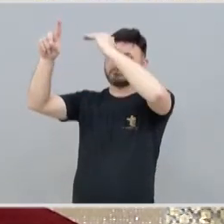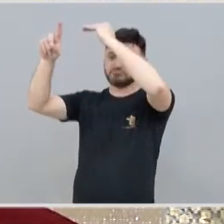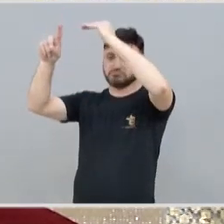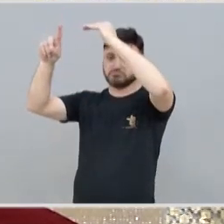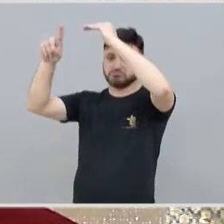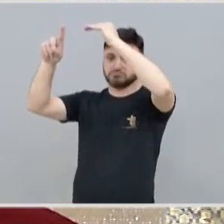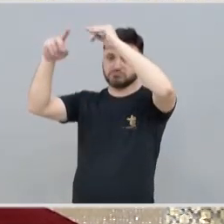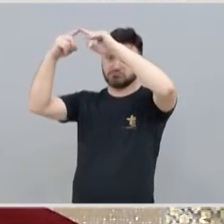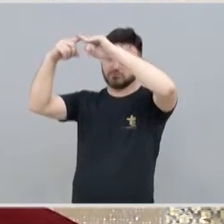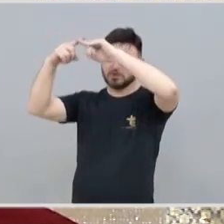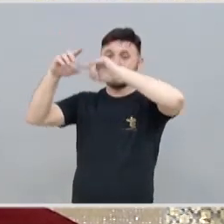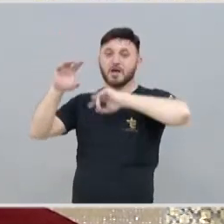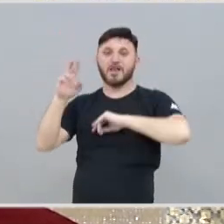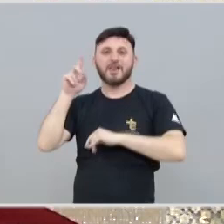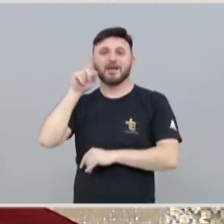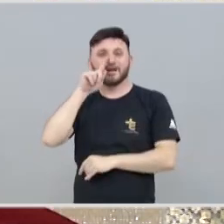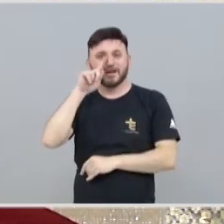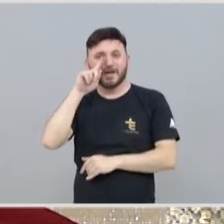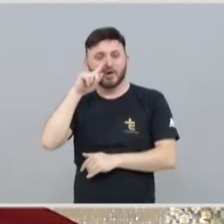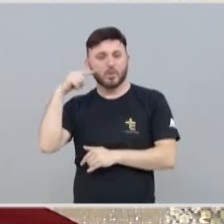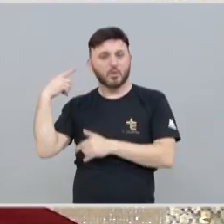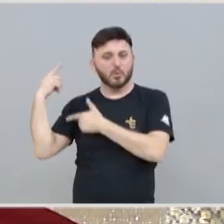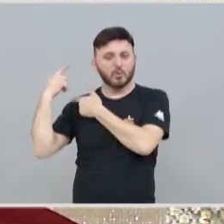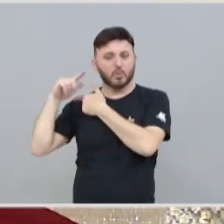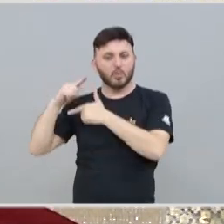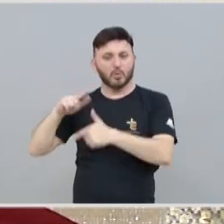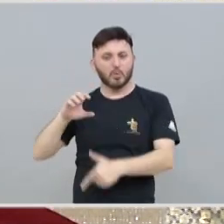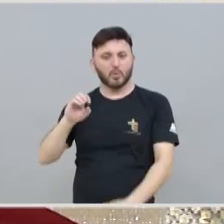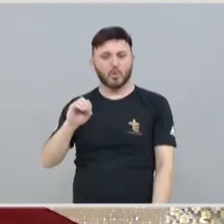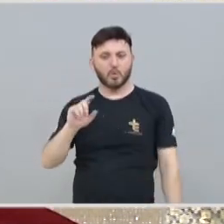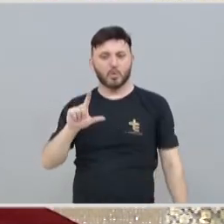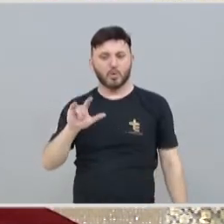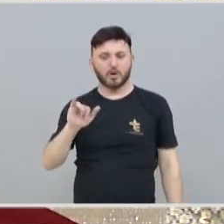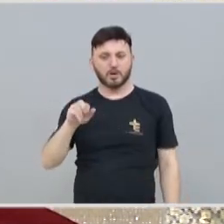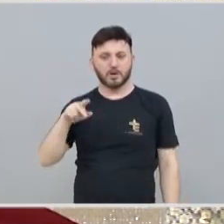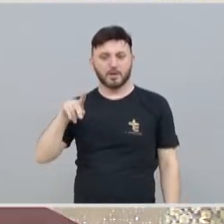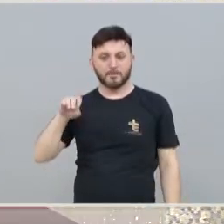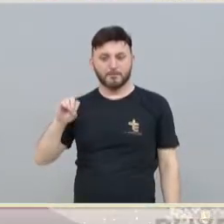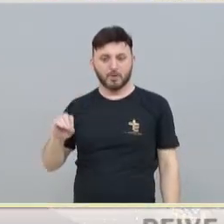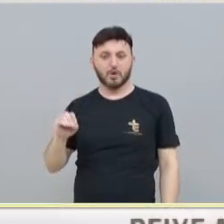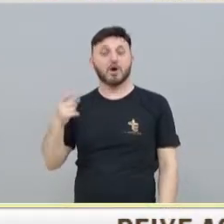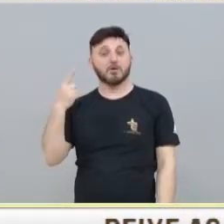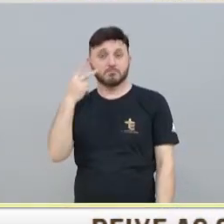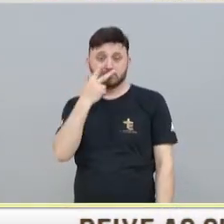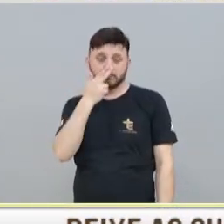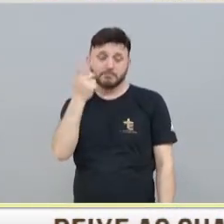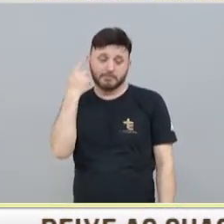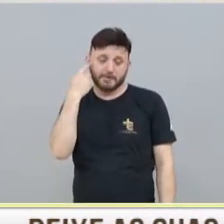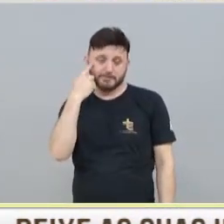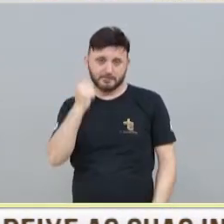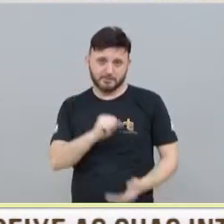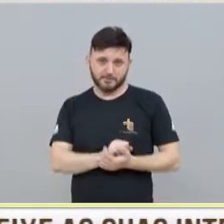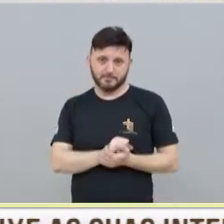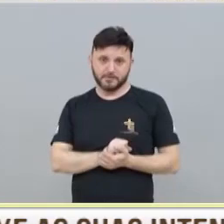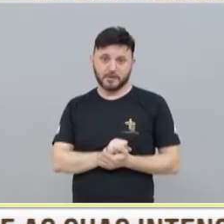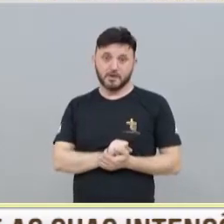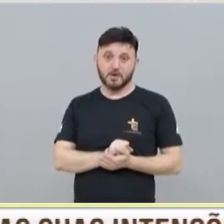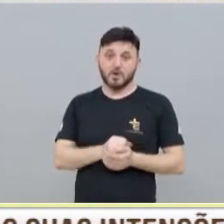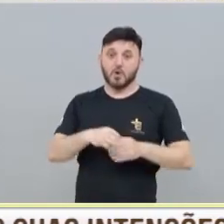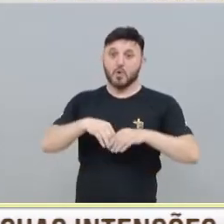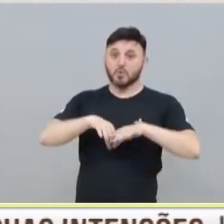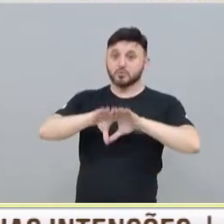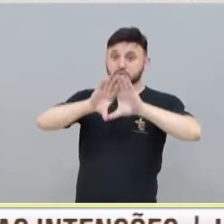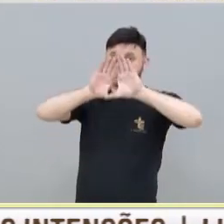olimpo dos deuses gregos o céu existe enquanto o estado um